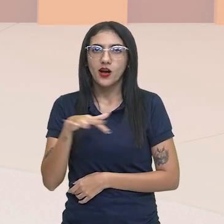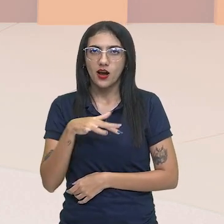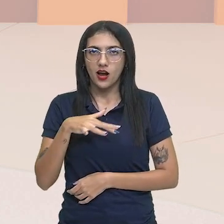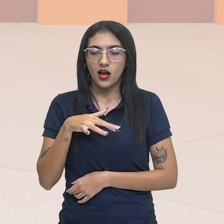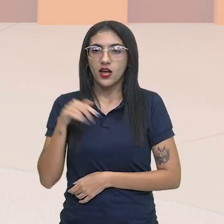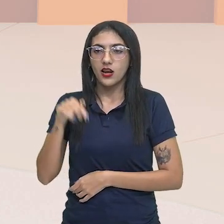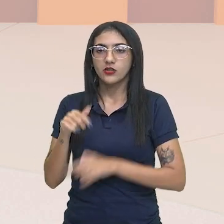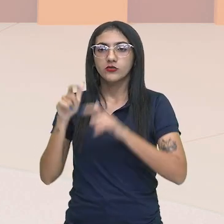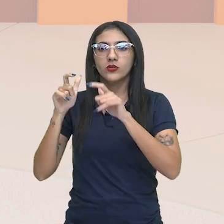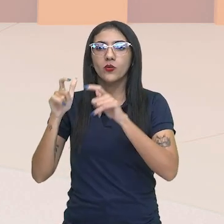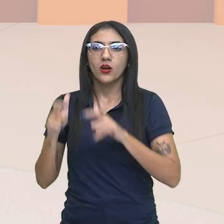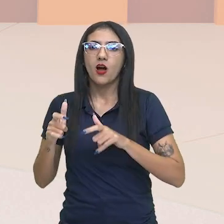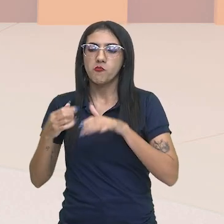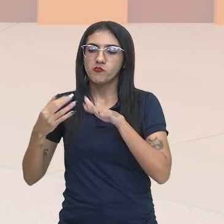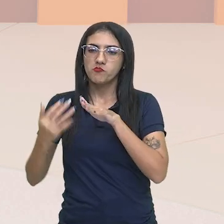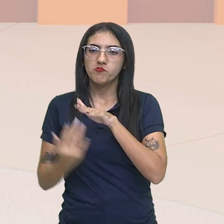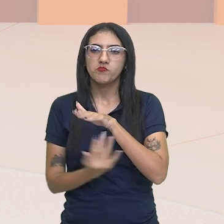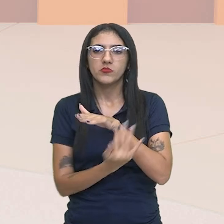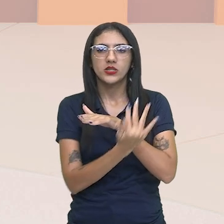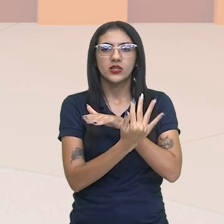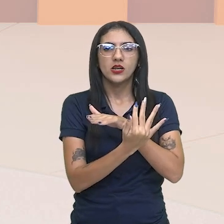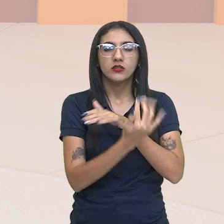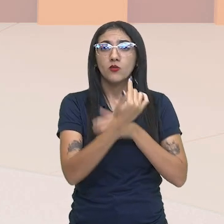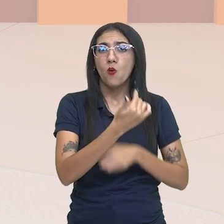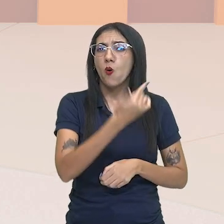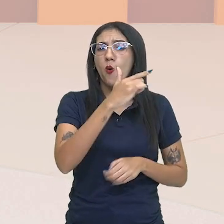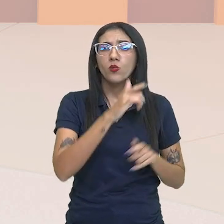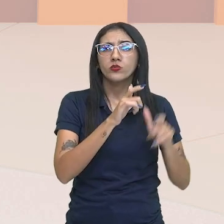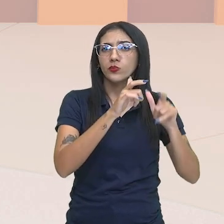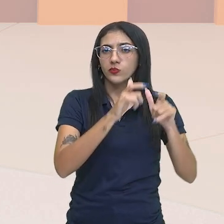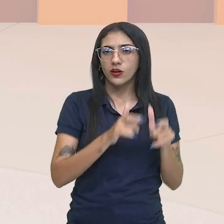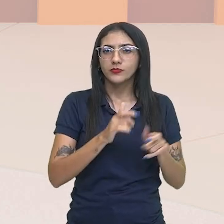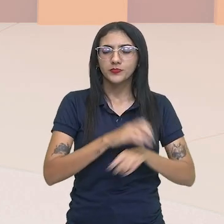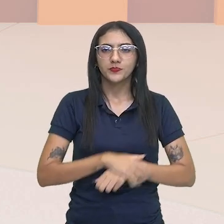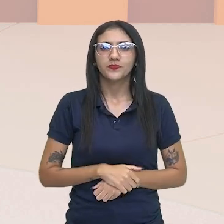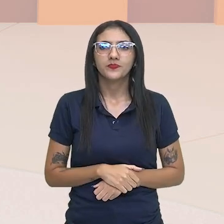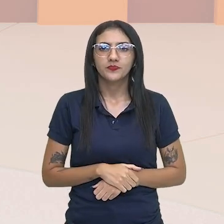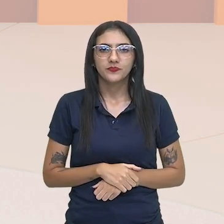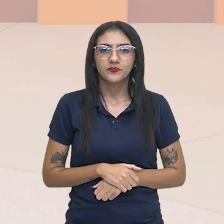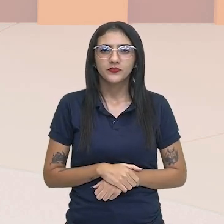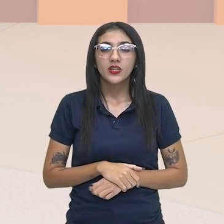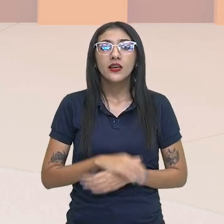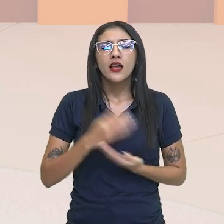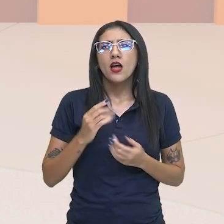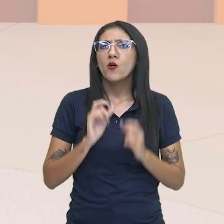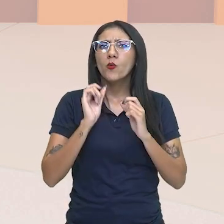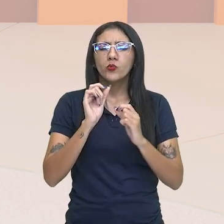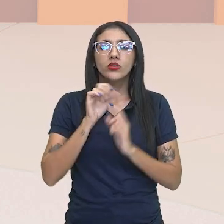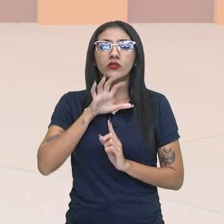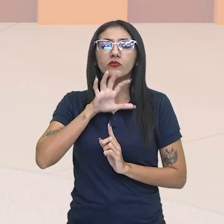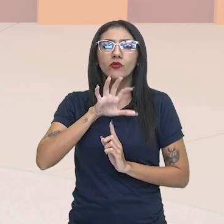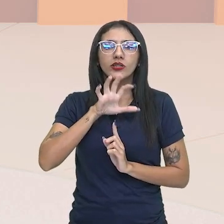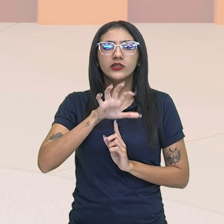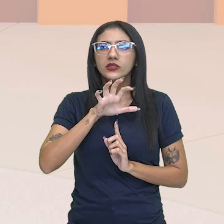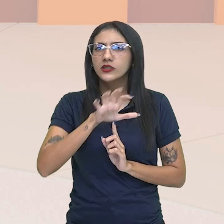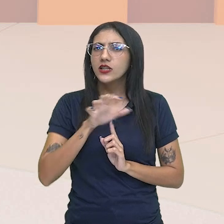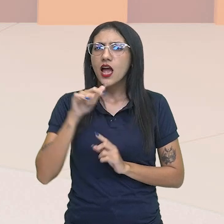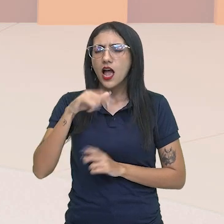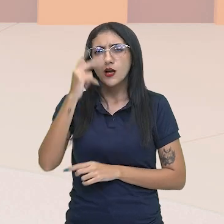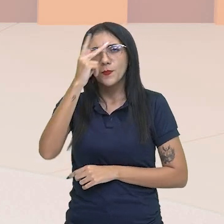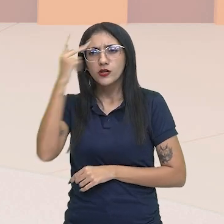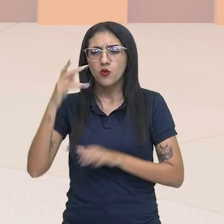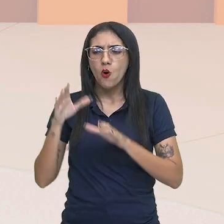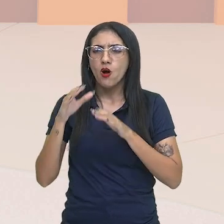indivíduo de um lugar para outro lugar, E aí nós temos os fatores que vão levar